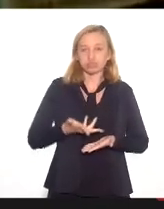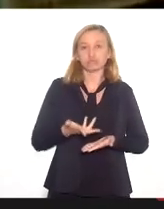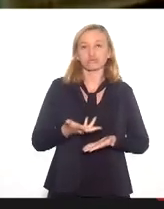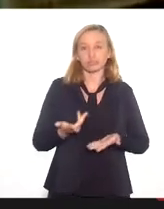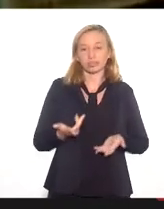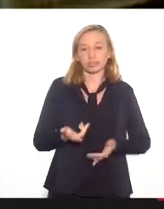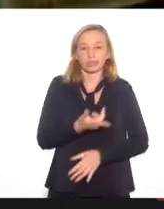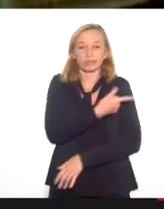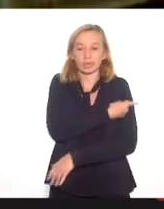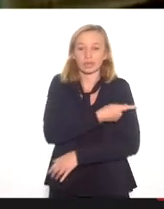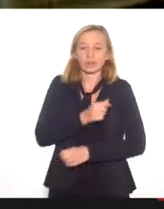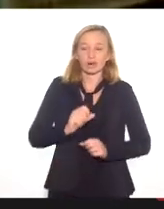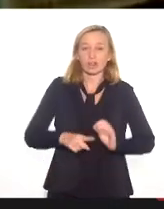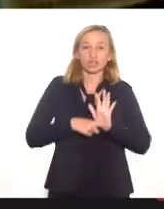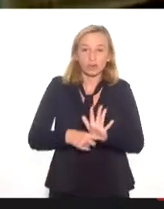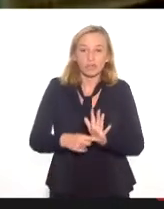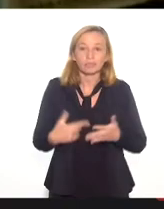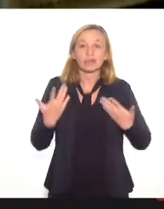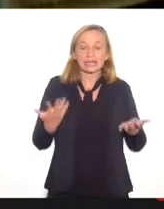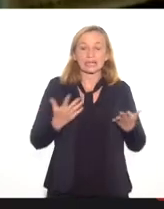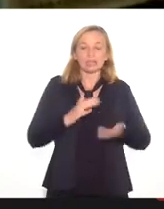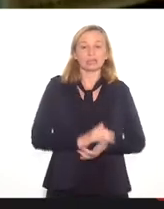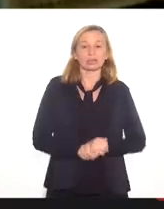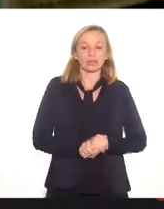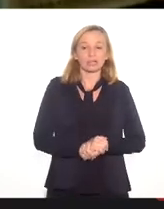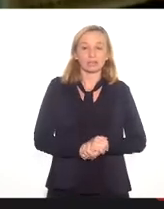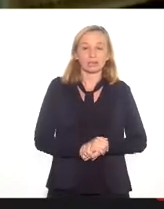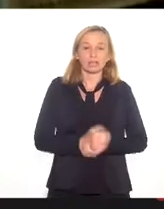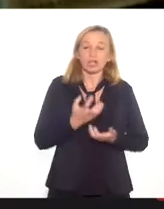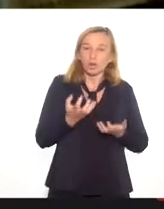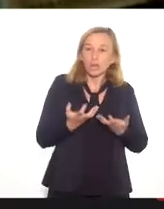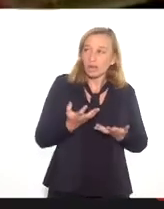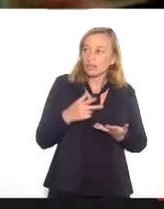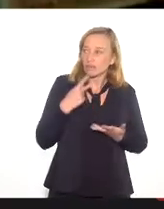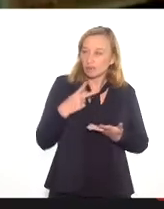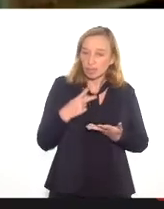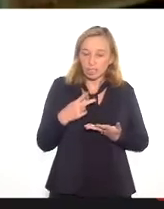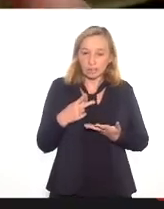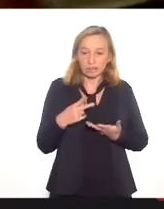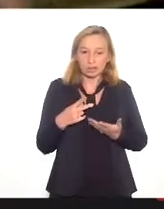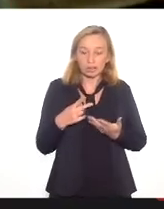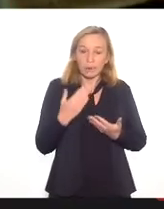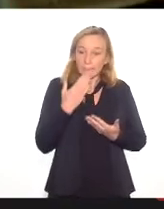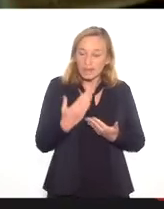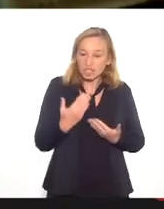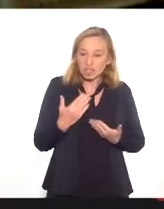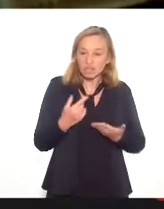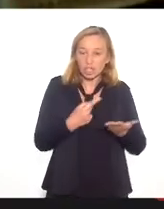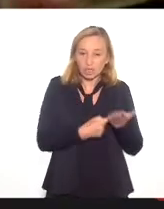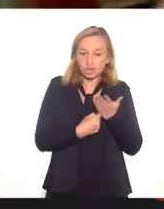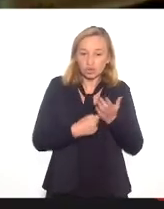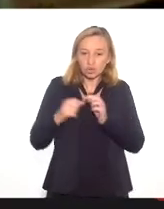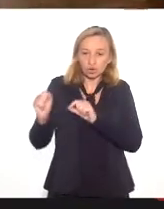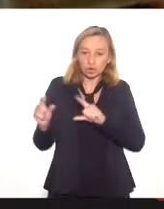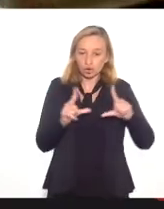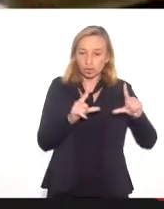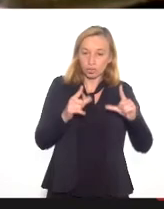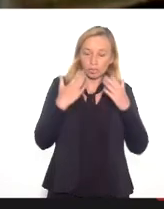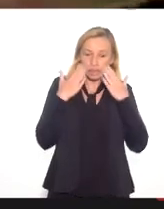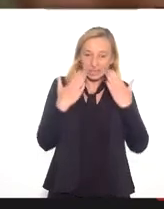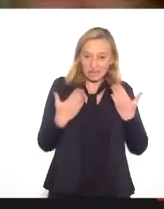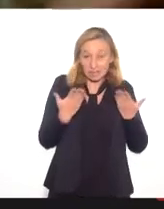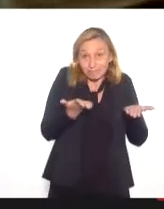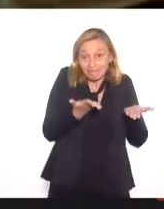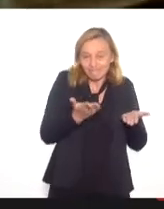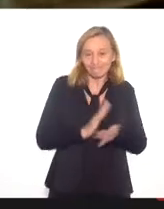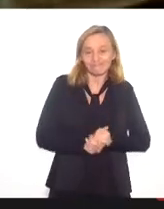para poder recuperar isso. Então, eu queria, eu queria me permitir, eu vou pedir a ajuda de uma apresentação, tá? Como de hábito,